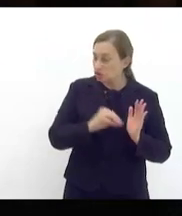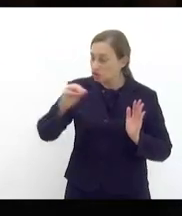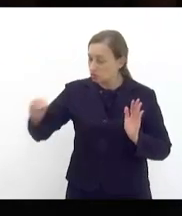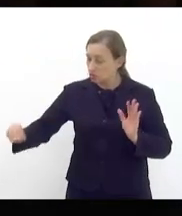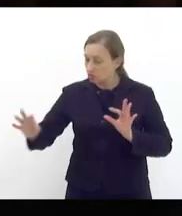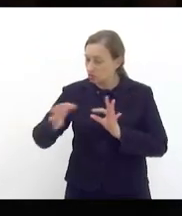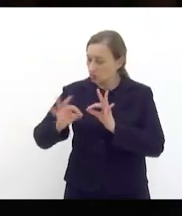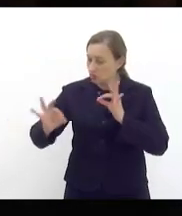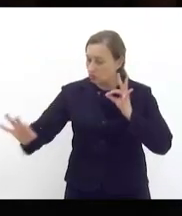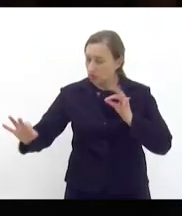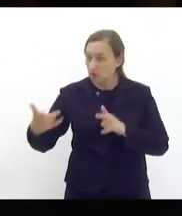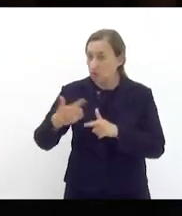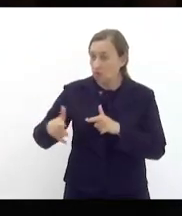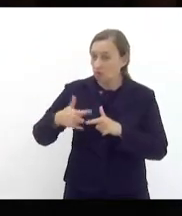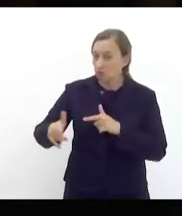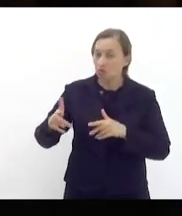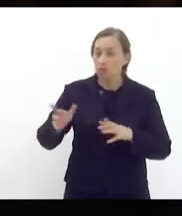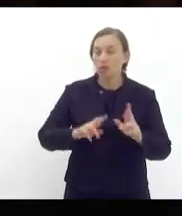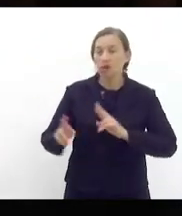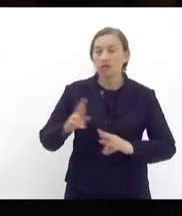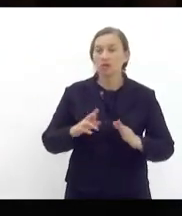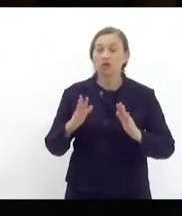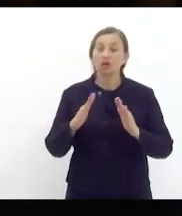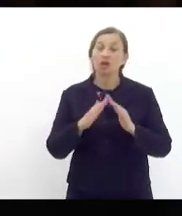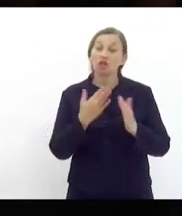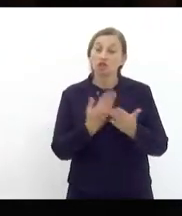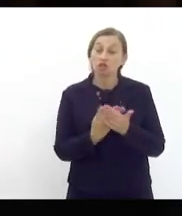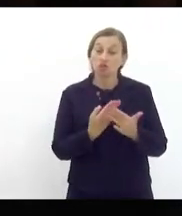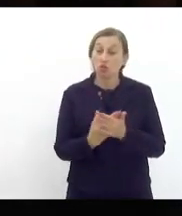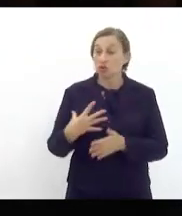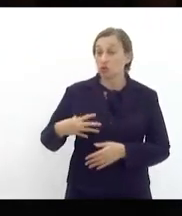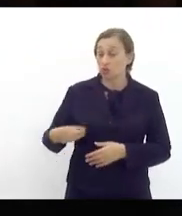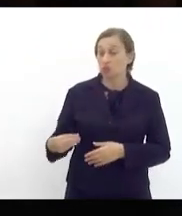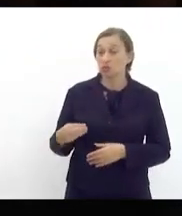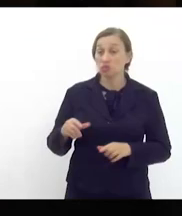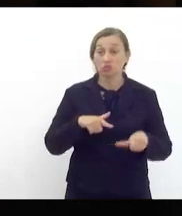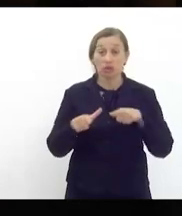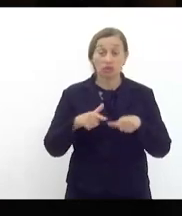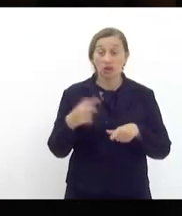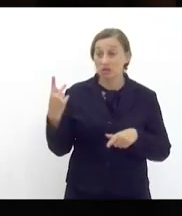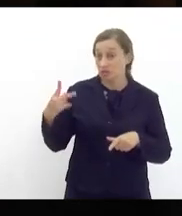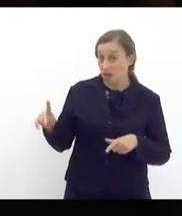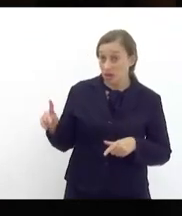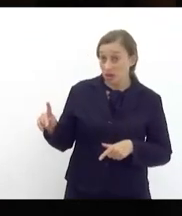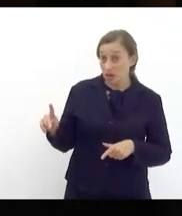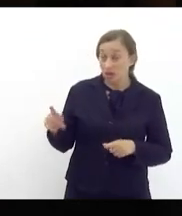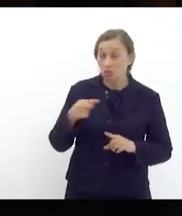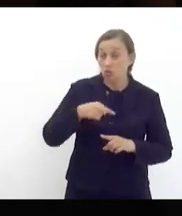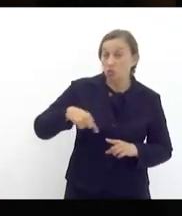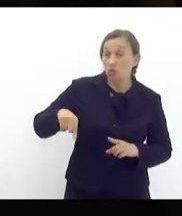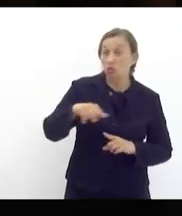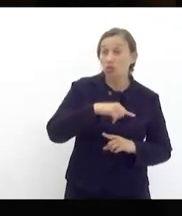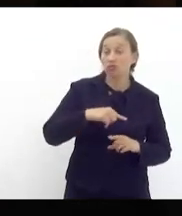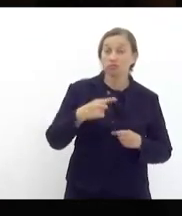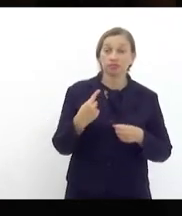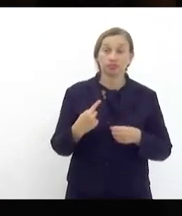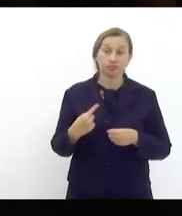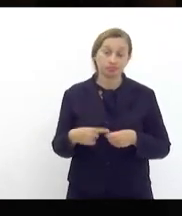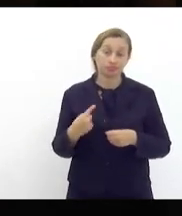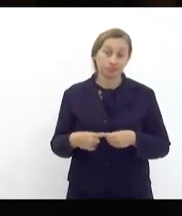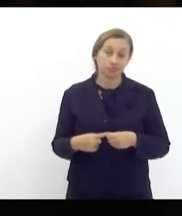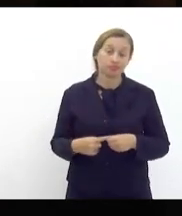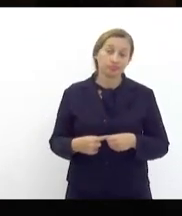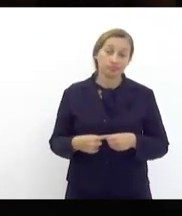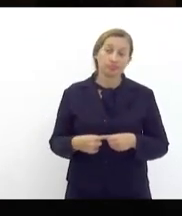ela vai ter um problema com relação à escola dos filhos, vai ter um problema com o emprego que ela tem ali ao redor do bairro ou no bairro